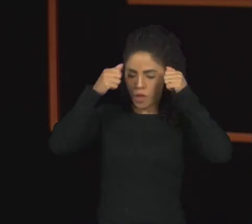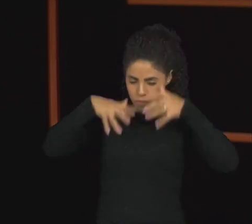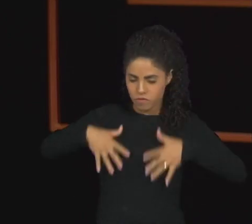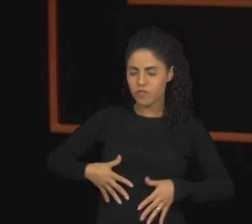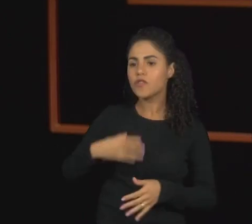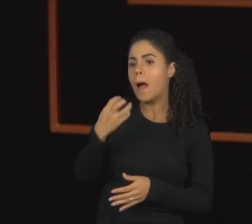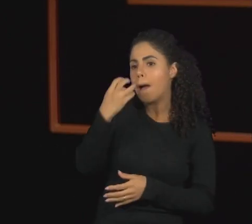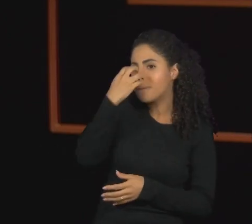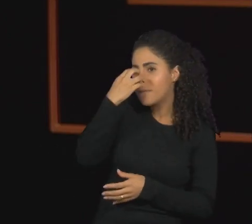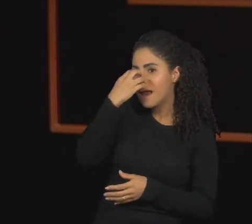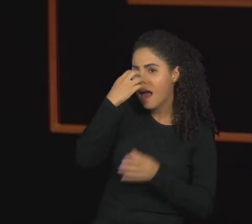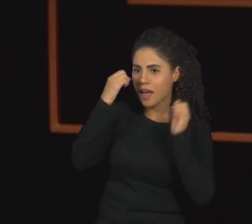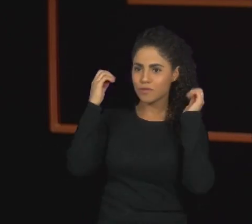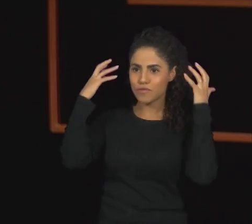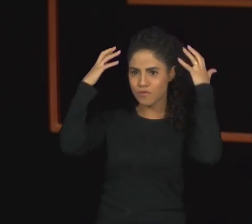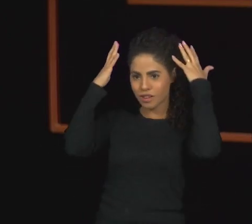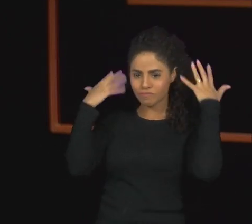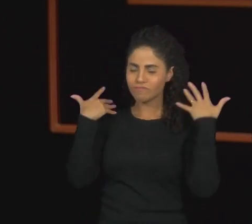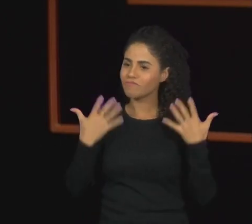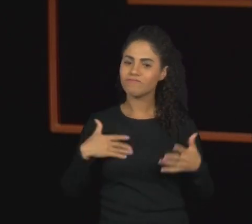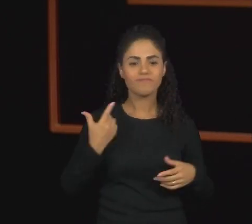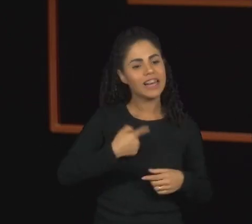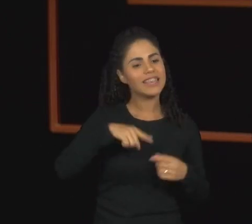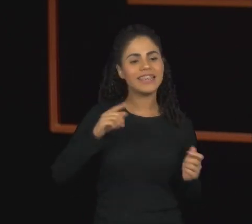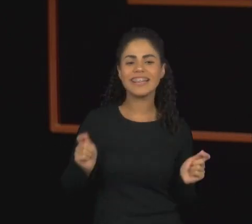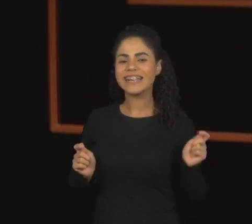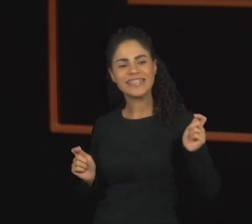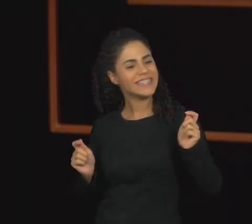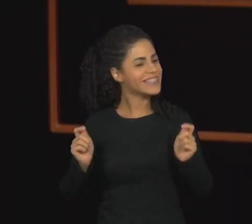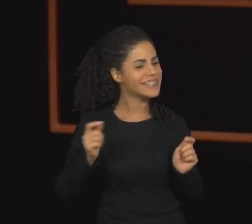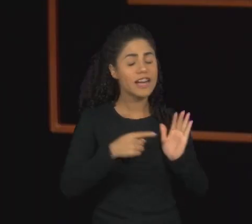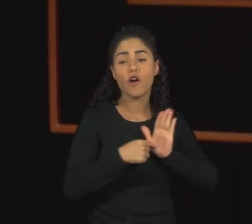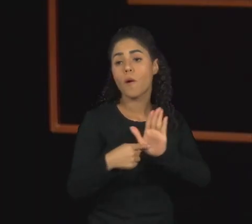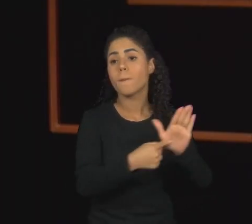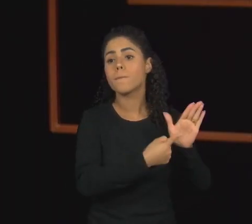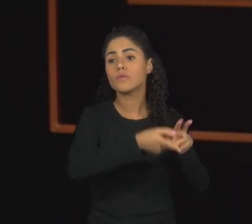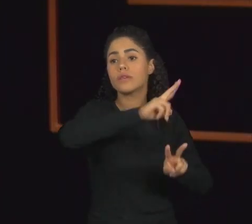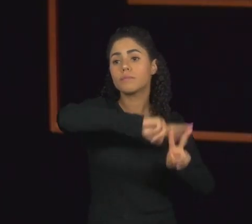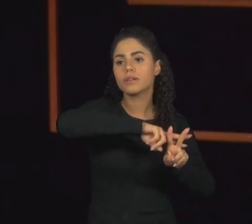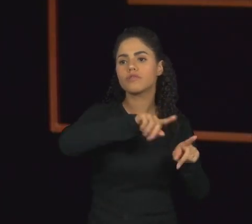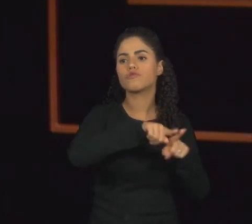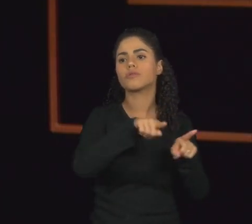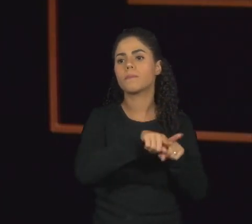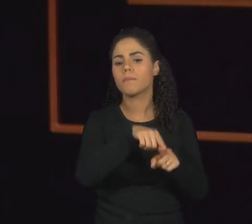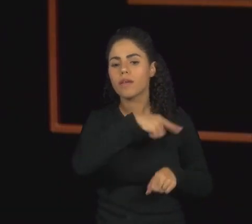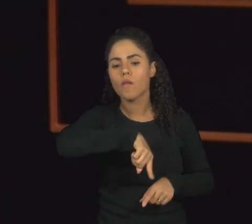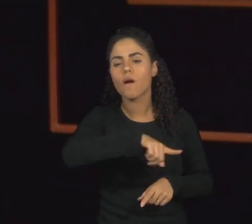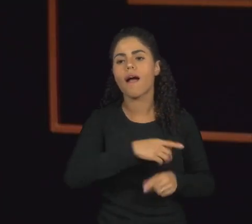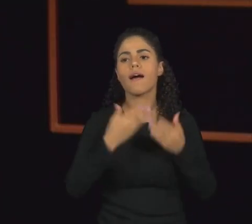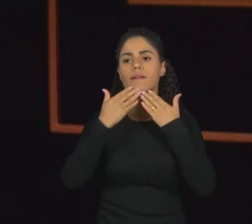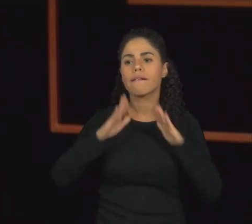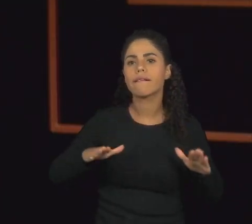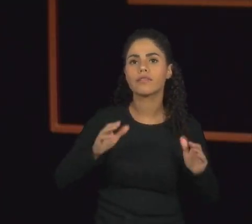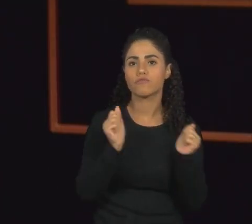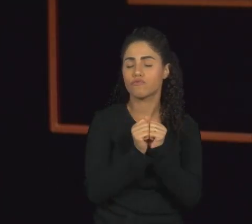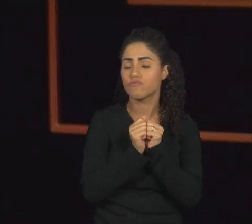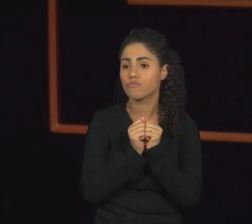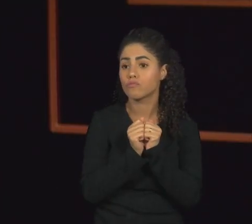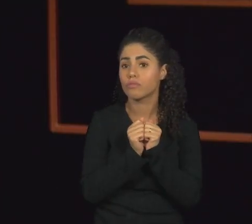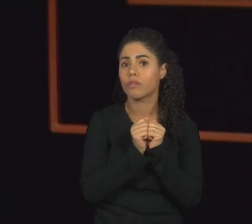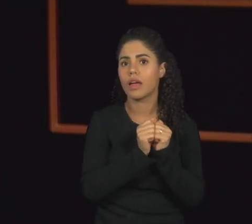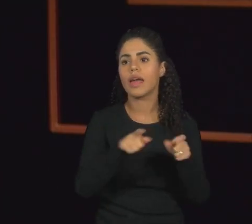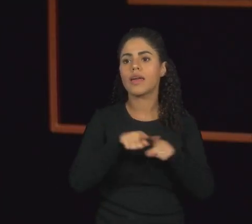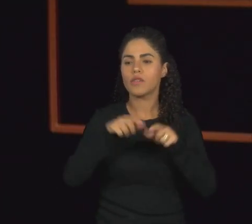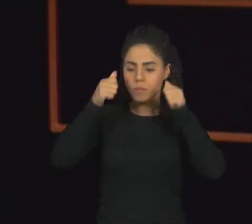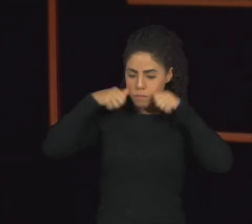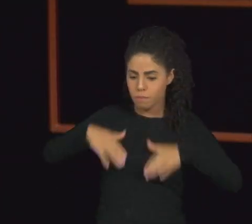fazia apresentações em presídios nos fins de semana, quando tinham crianças visitando os pais no presídio. Eu me vestia de